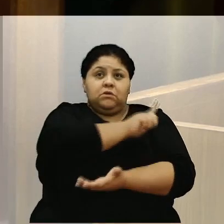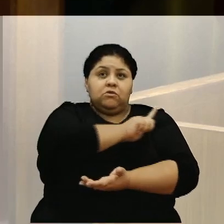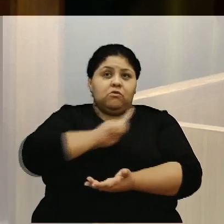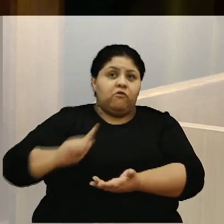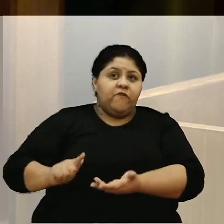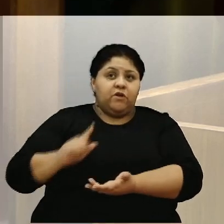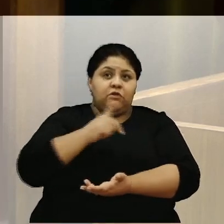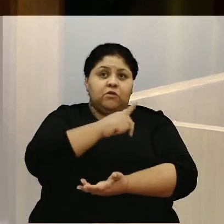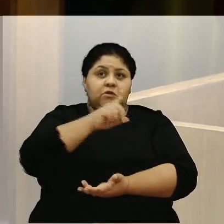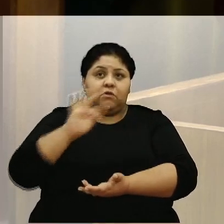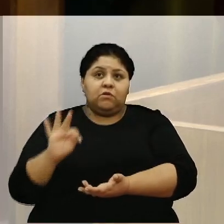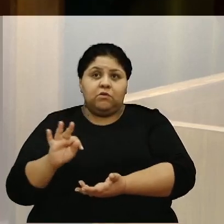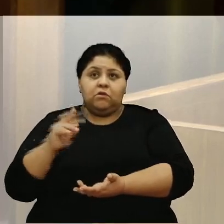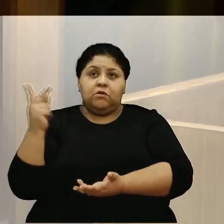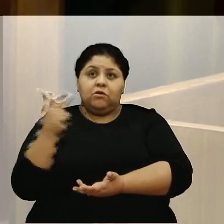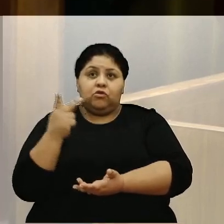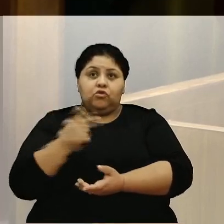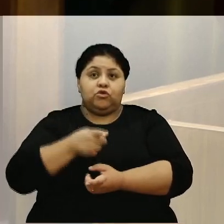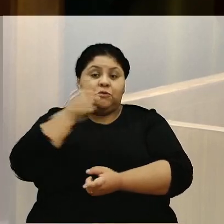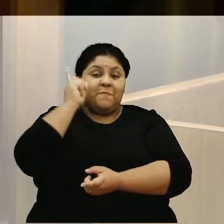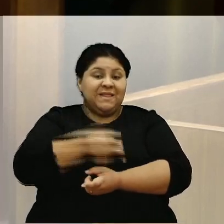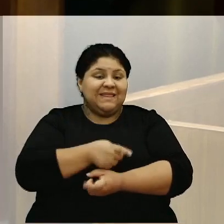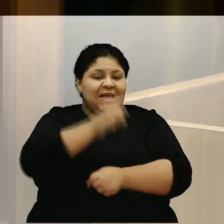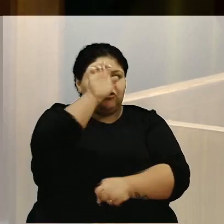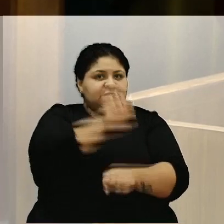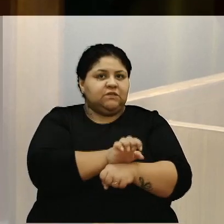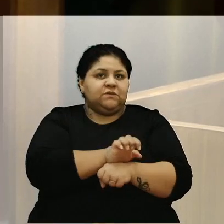PT, pelos 2 mandatos do governo do Estado.